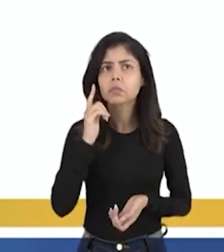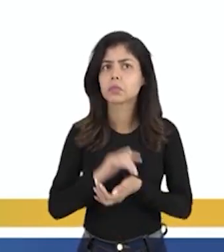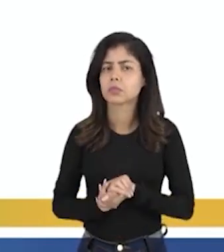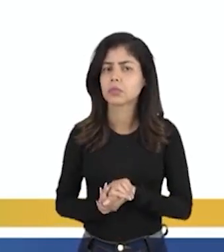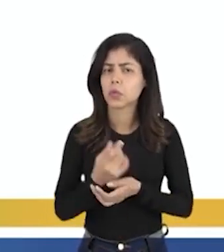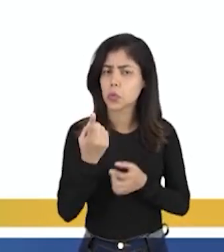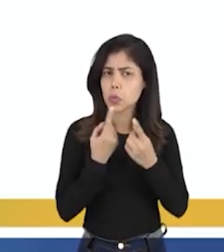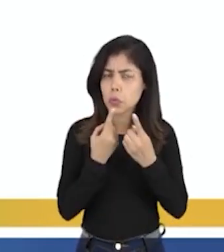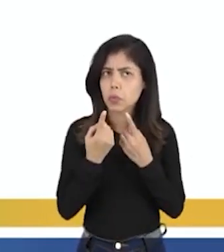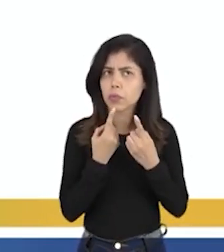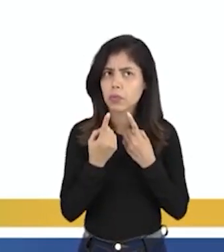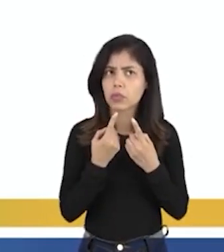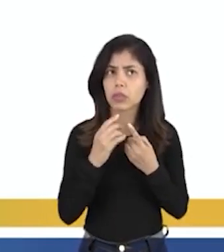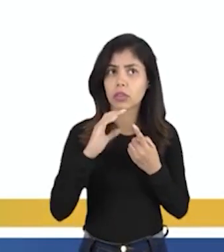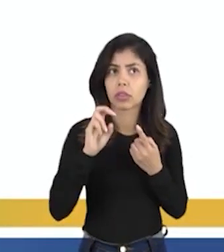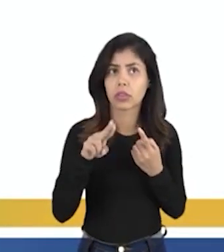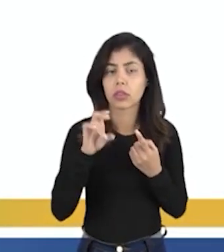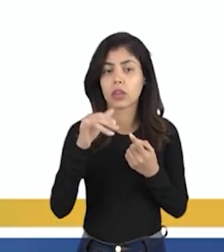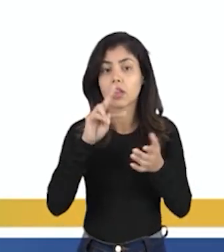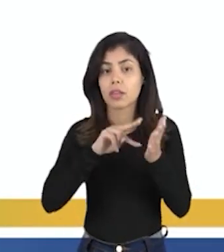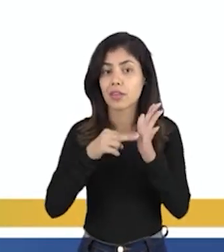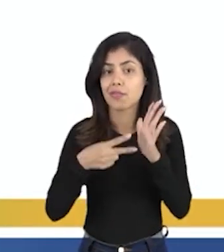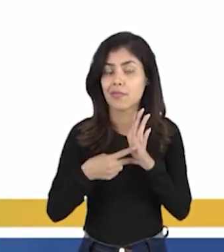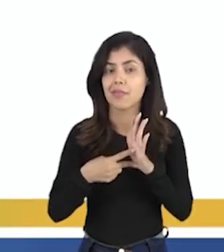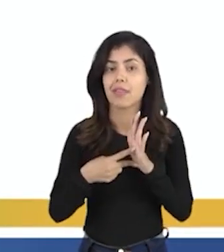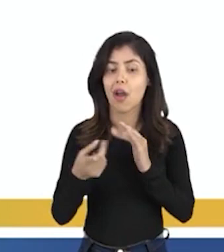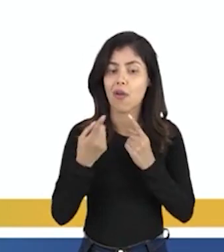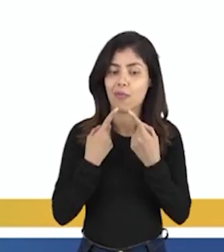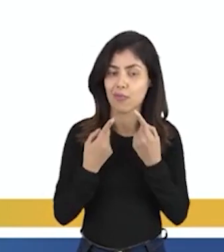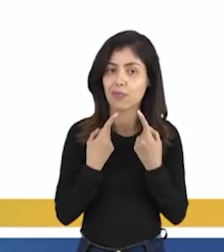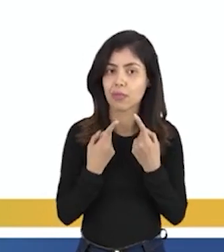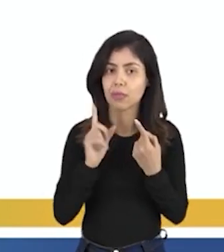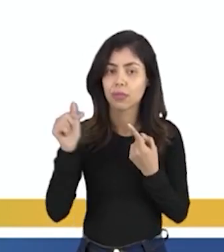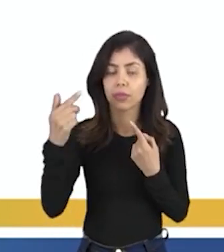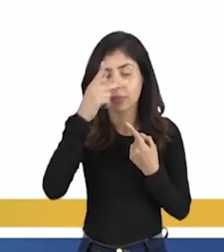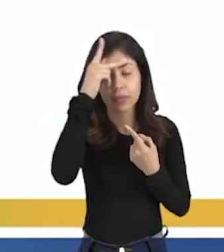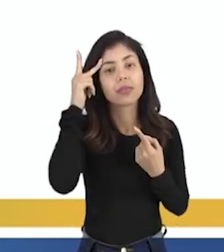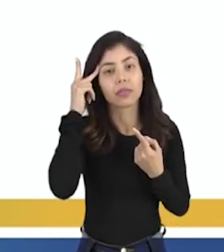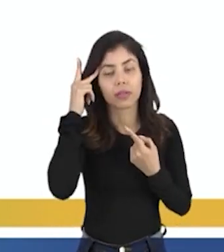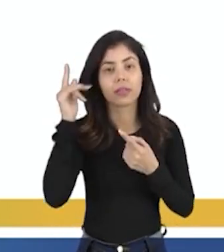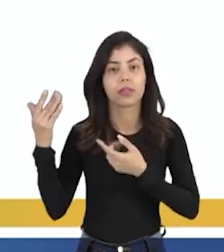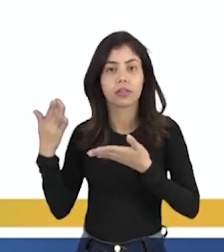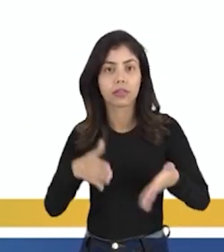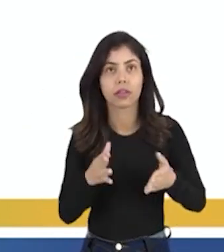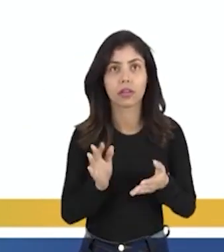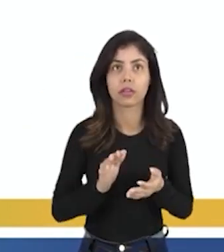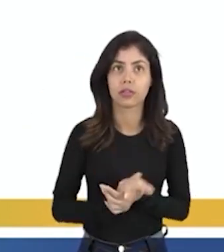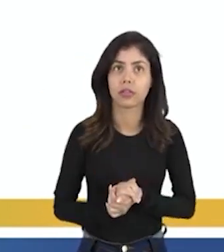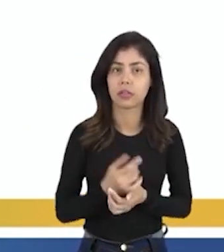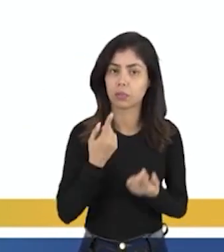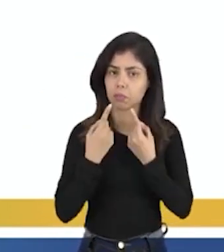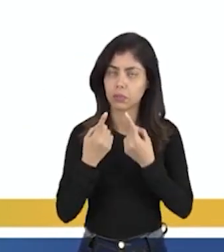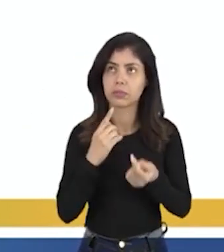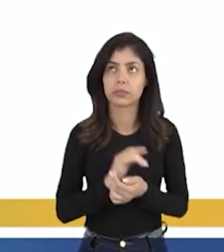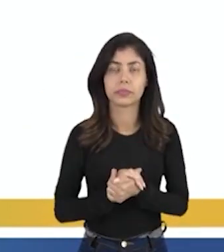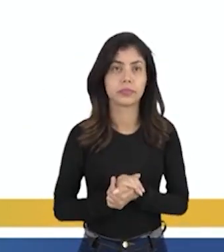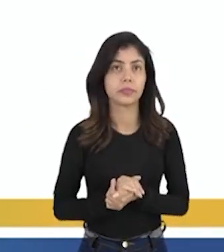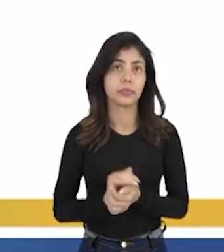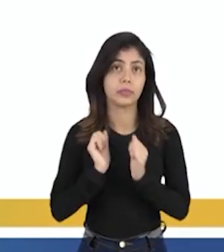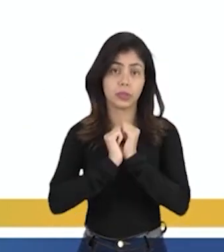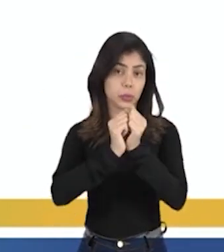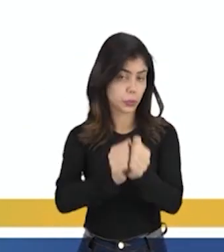Eles conversaram. Quando eu falo em consenso, significa que alguém conversou com outra pessoa e eles chegaram a um consenso,